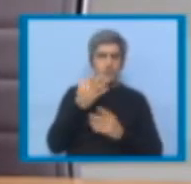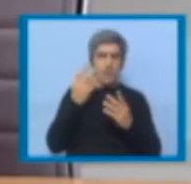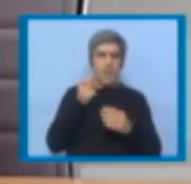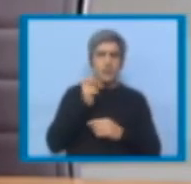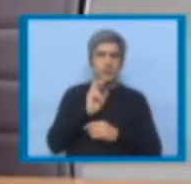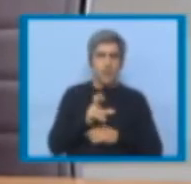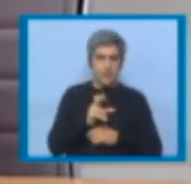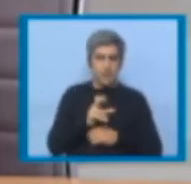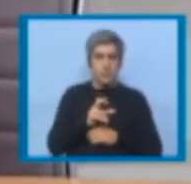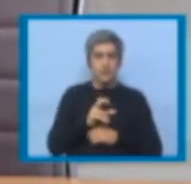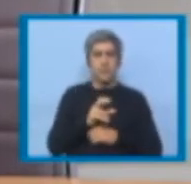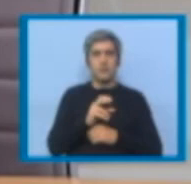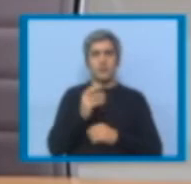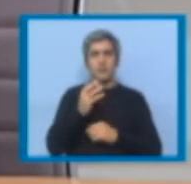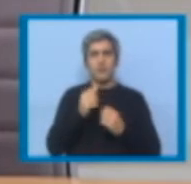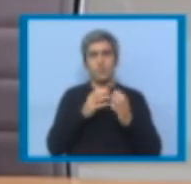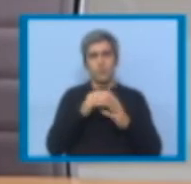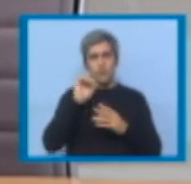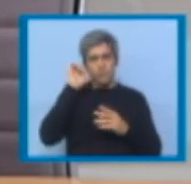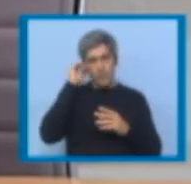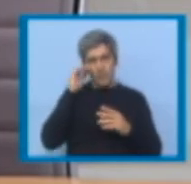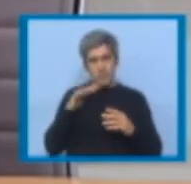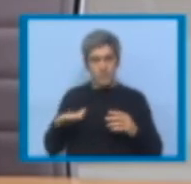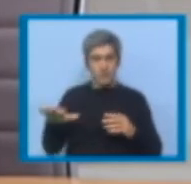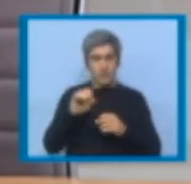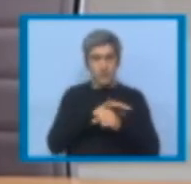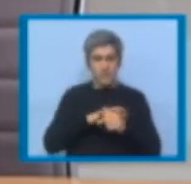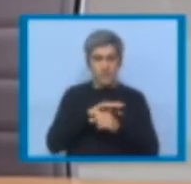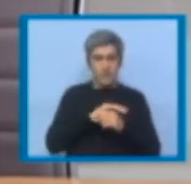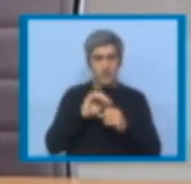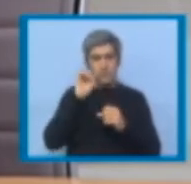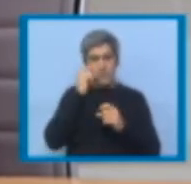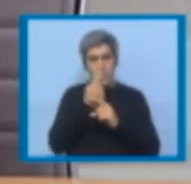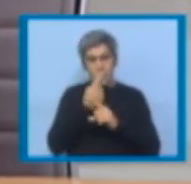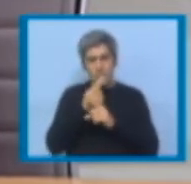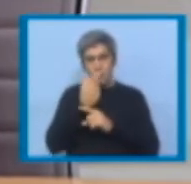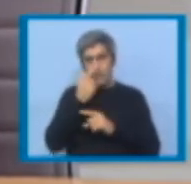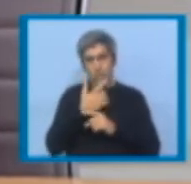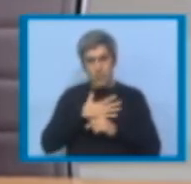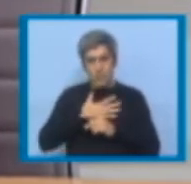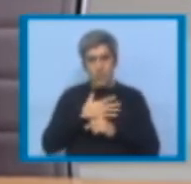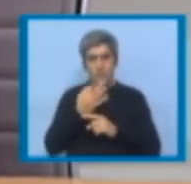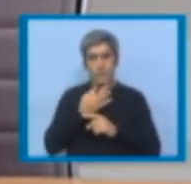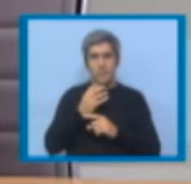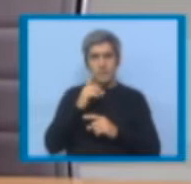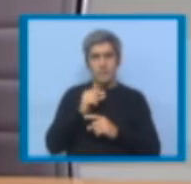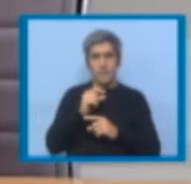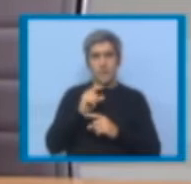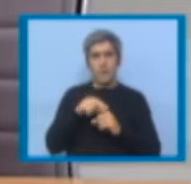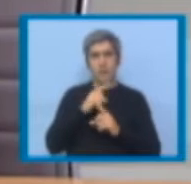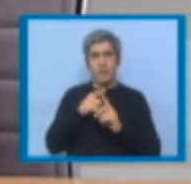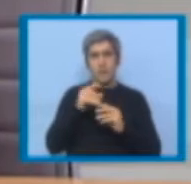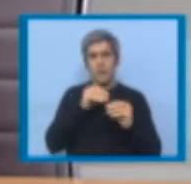azar, para além de todo o drama e de todas as tragédias pessoais, que foi estarmos num ano de